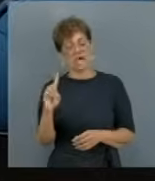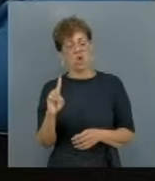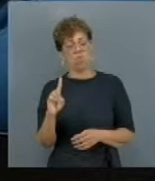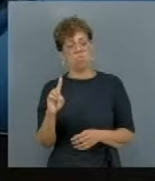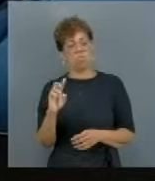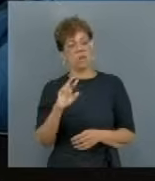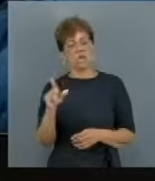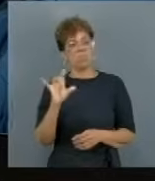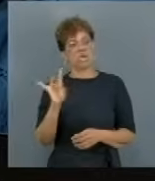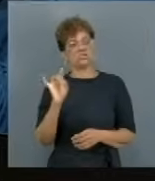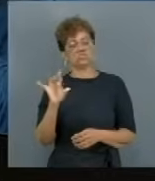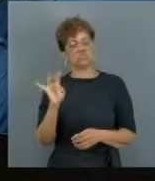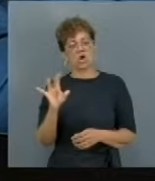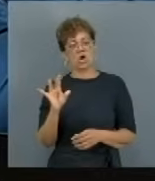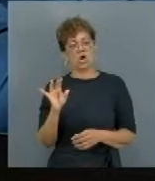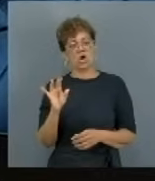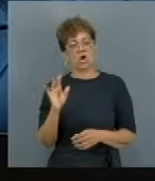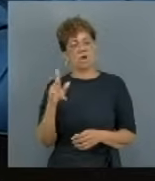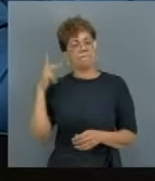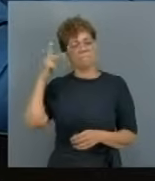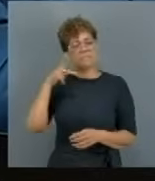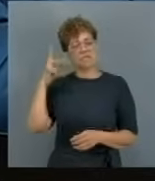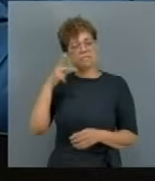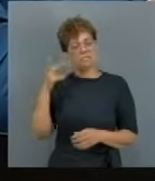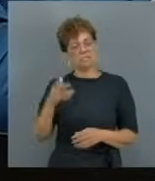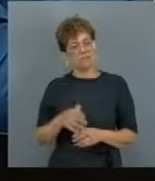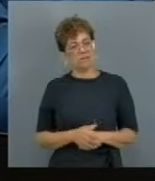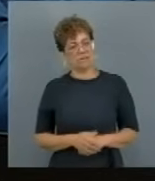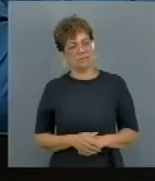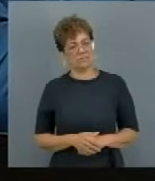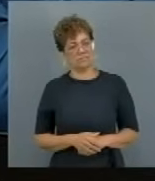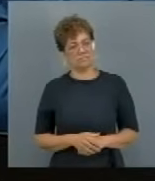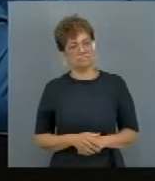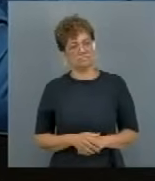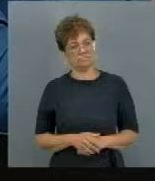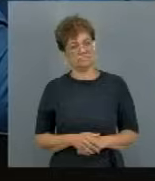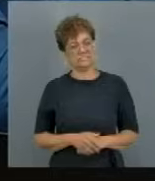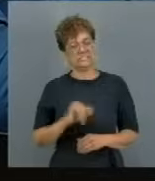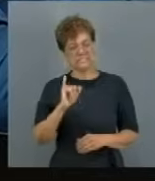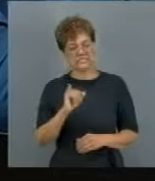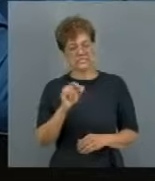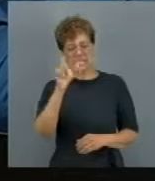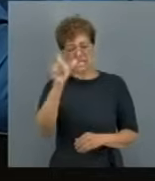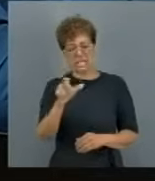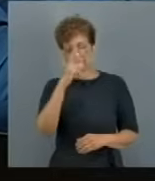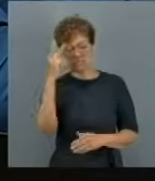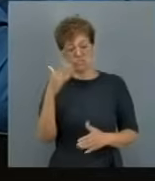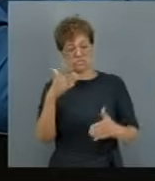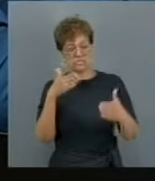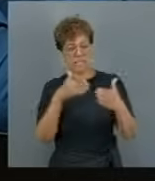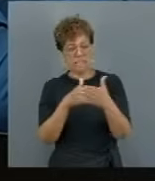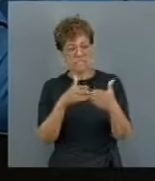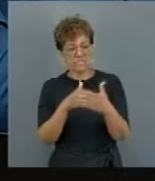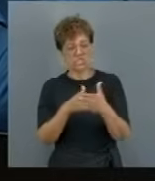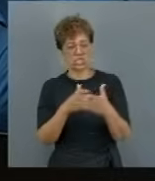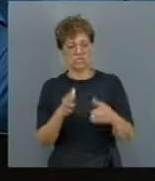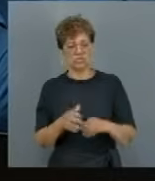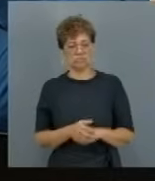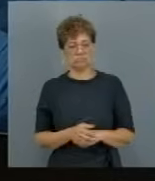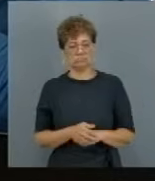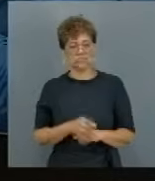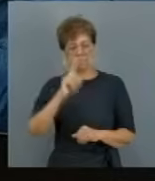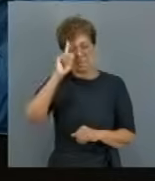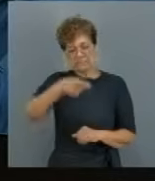os senhores, se um parlamentar fosse jungido, fosse impedido, fosse emudecido,